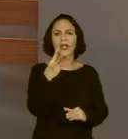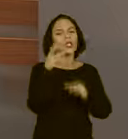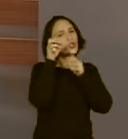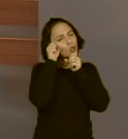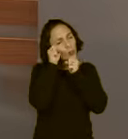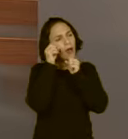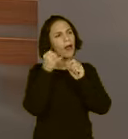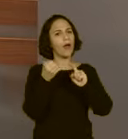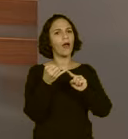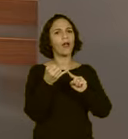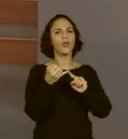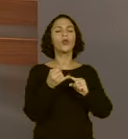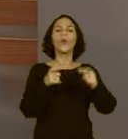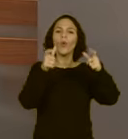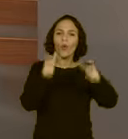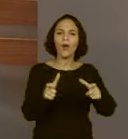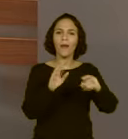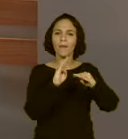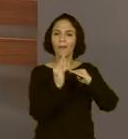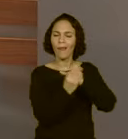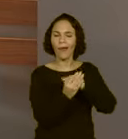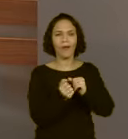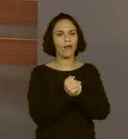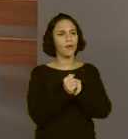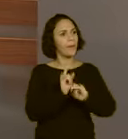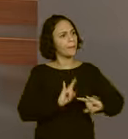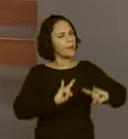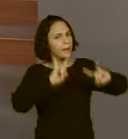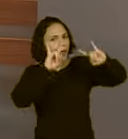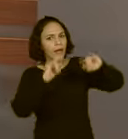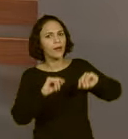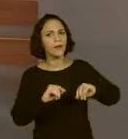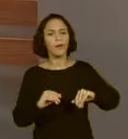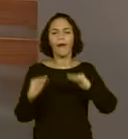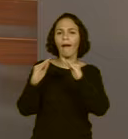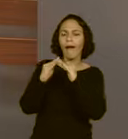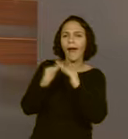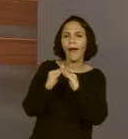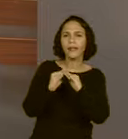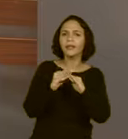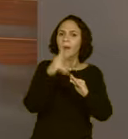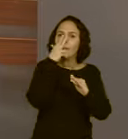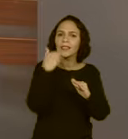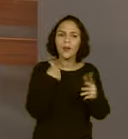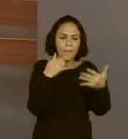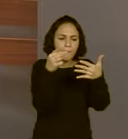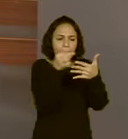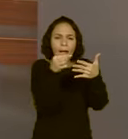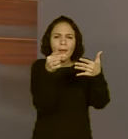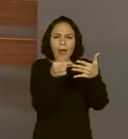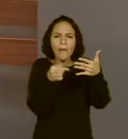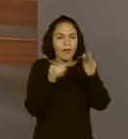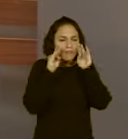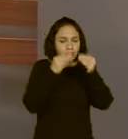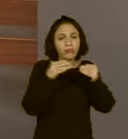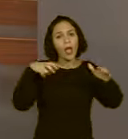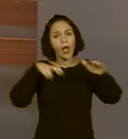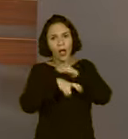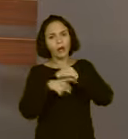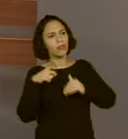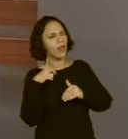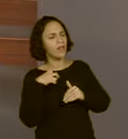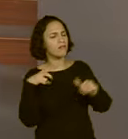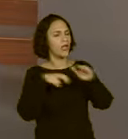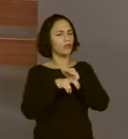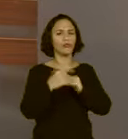eu quero uma casa no bairro tal, é um apartamento ou é uma casa mesmo, vai ter garagem, não vai ter garagem,